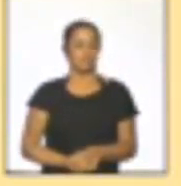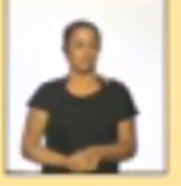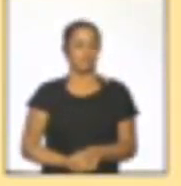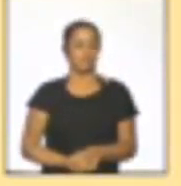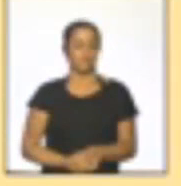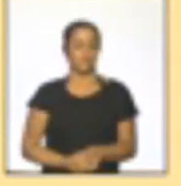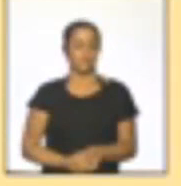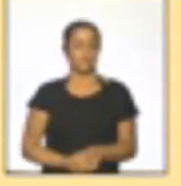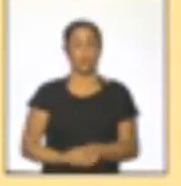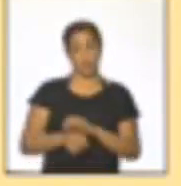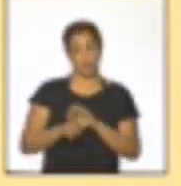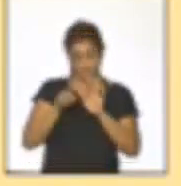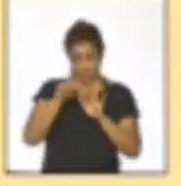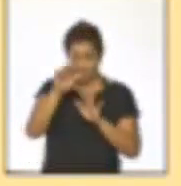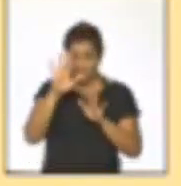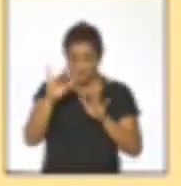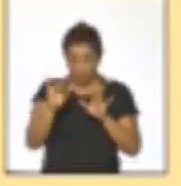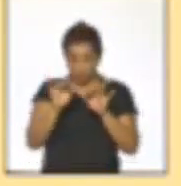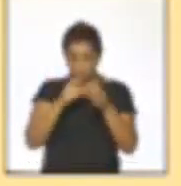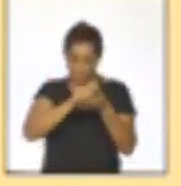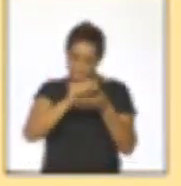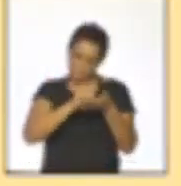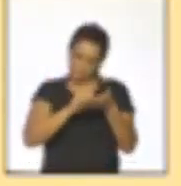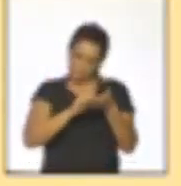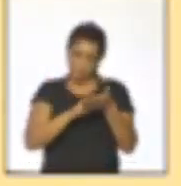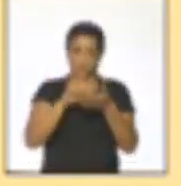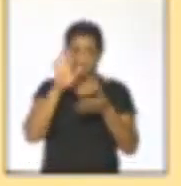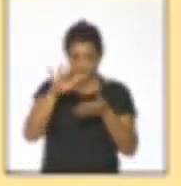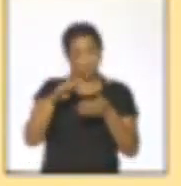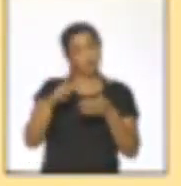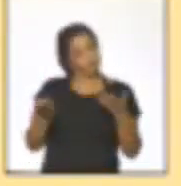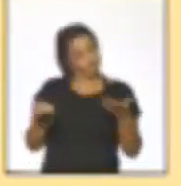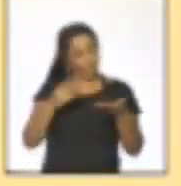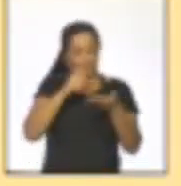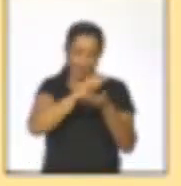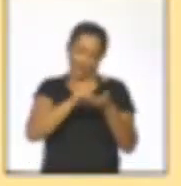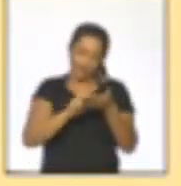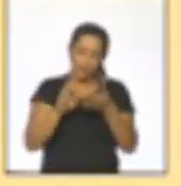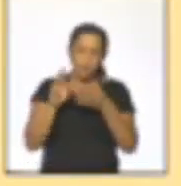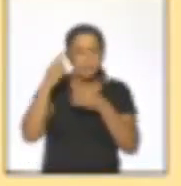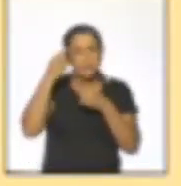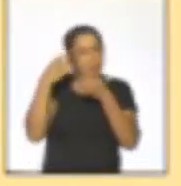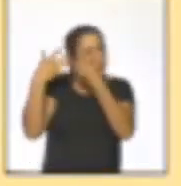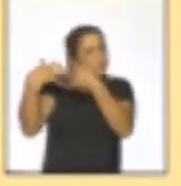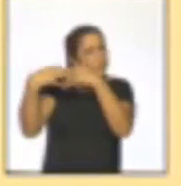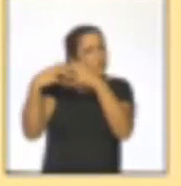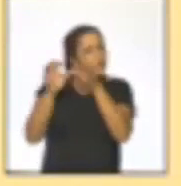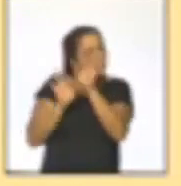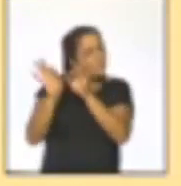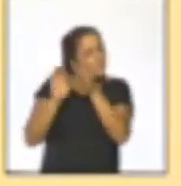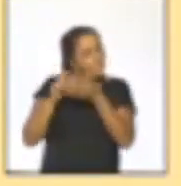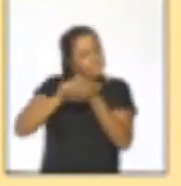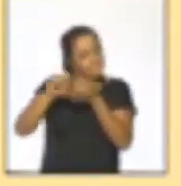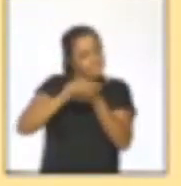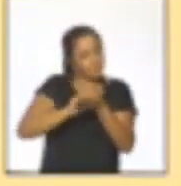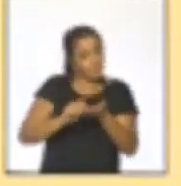Enquanto você vai montando aí, melhor, quando você vai resolvendo o exercício aí,